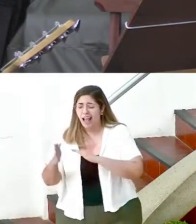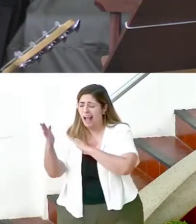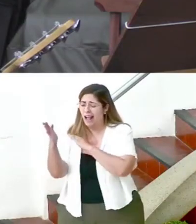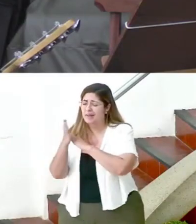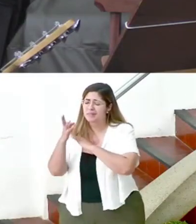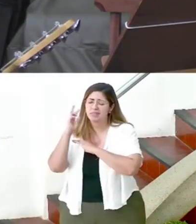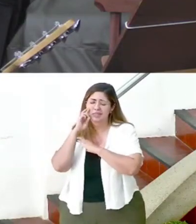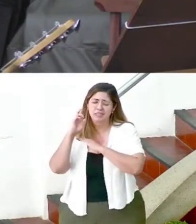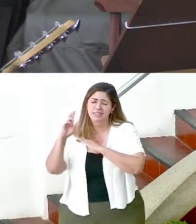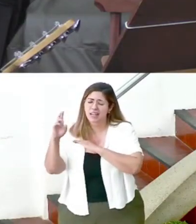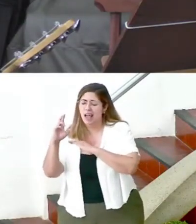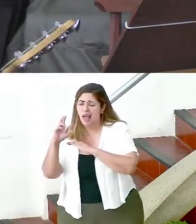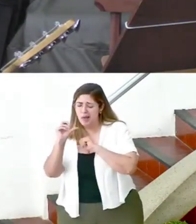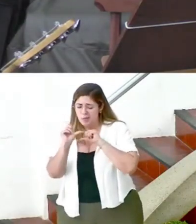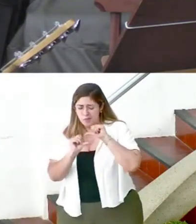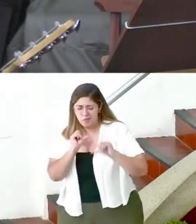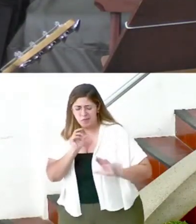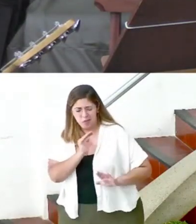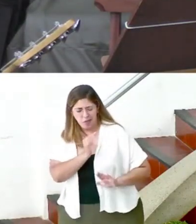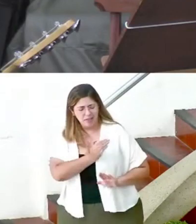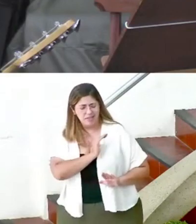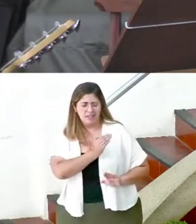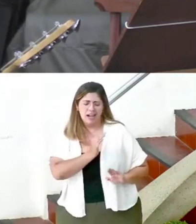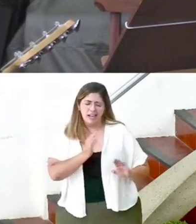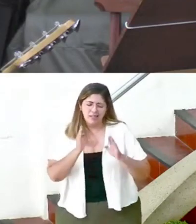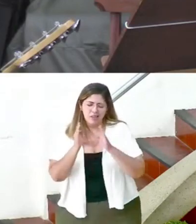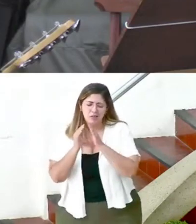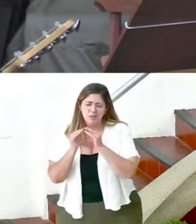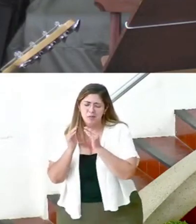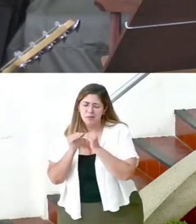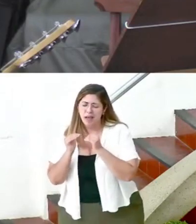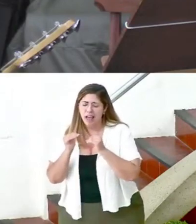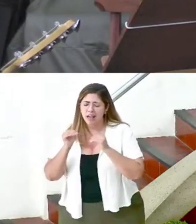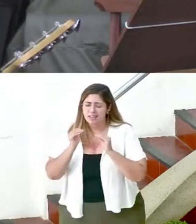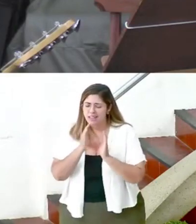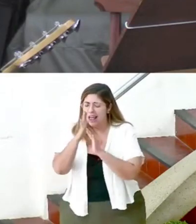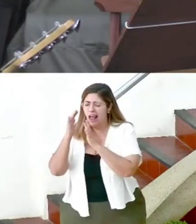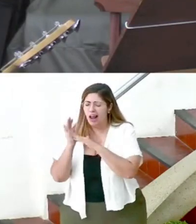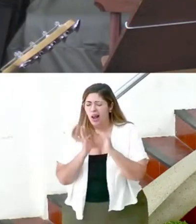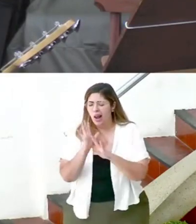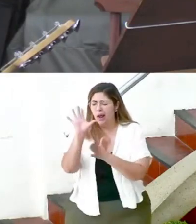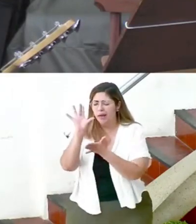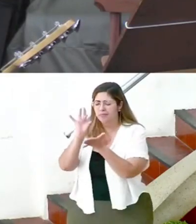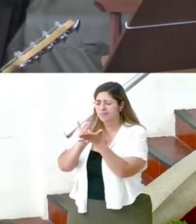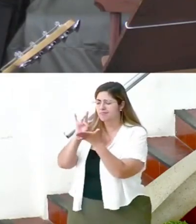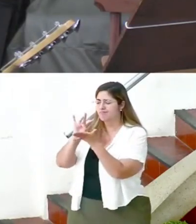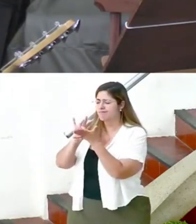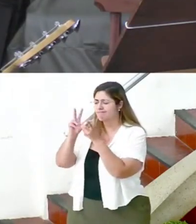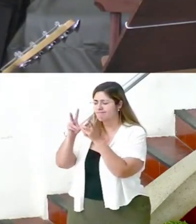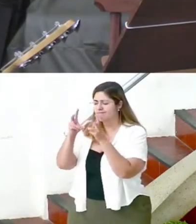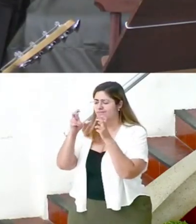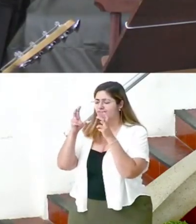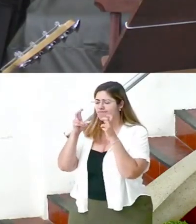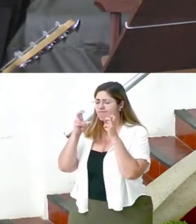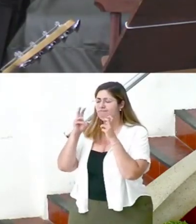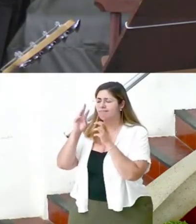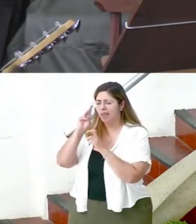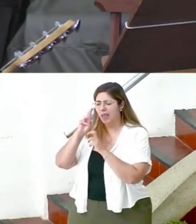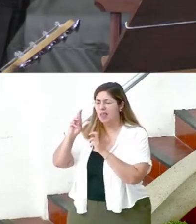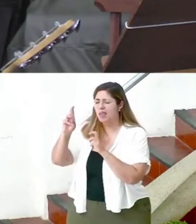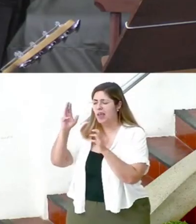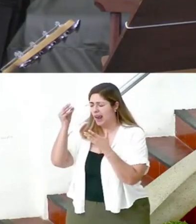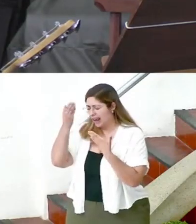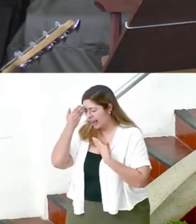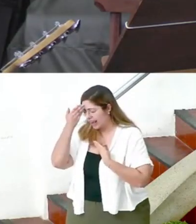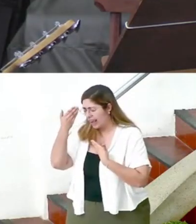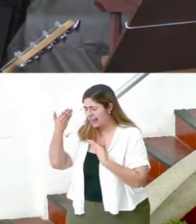Senhor, quebrando o nosso coração, Senhor. Ajuda-nos a Te louvar verdadeiramente, com reconhecimento, com gratidão. Ajuda-nos